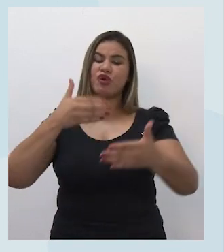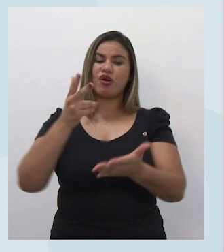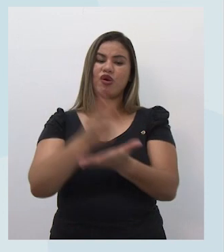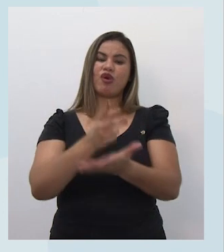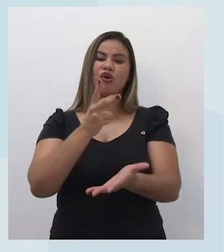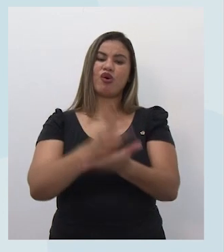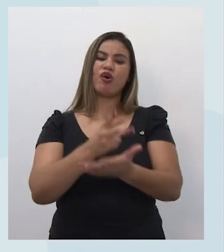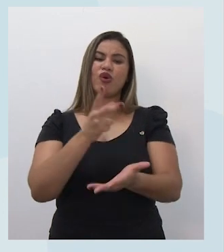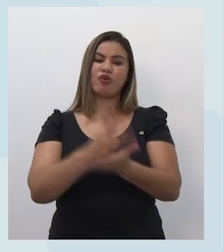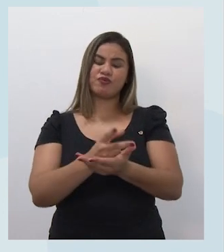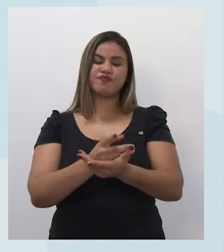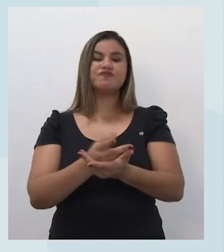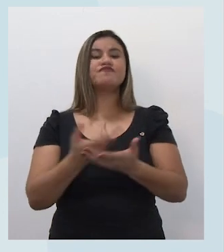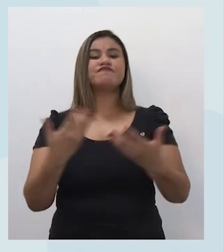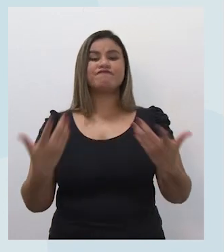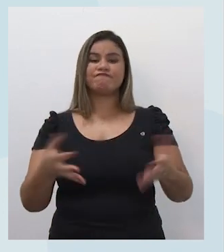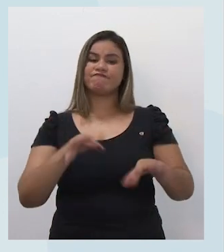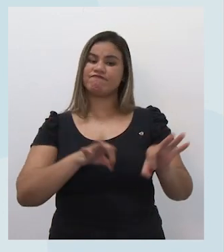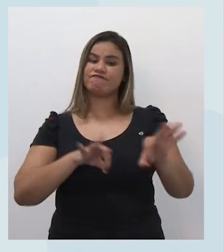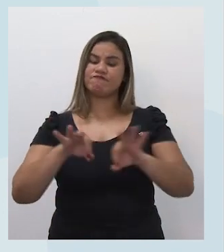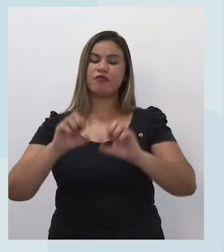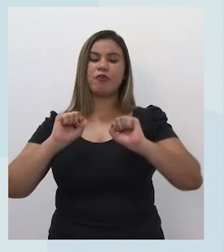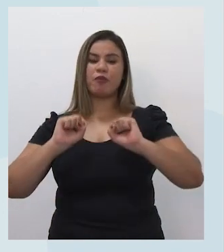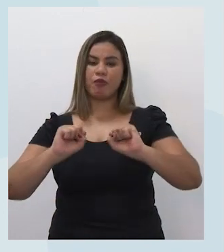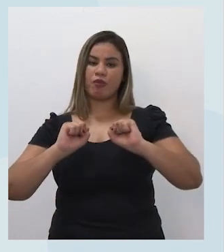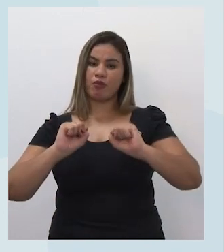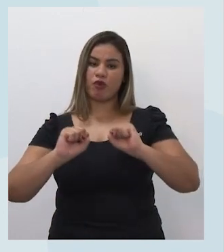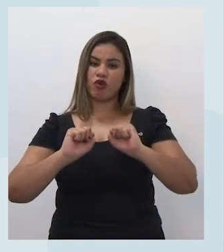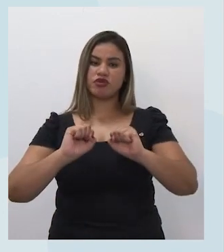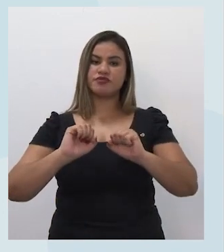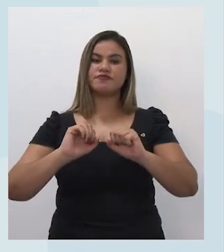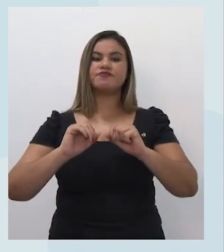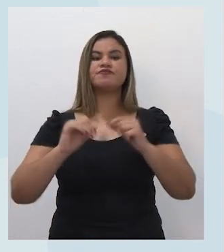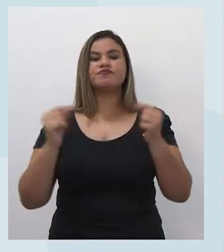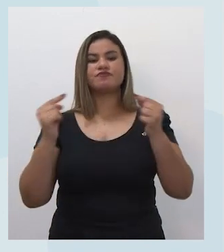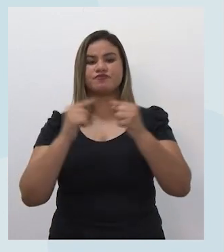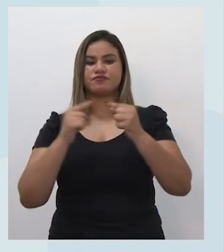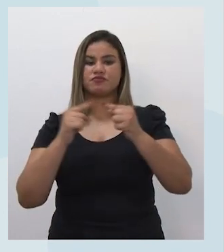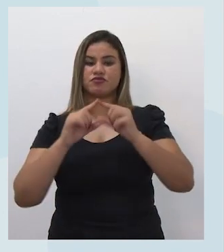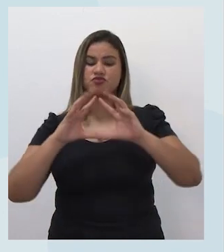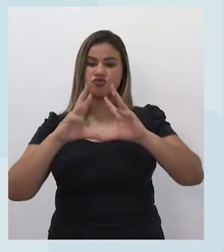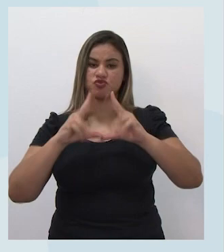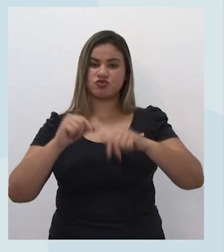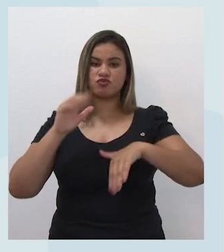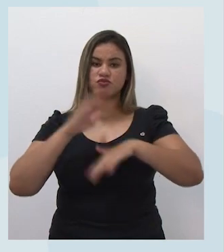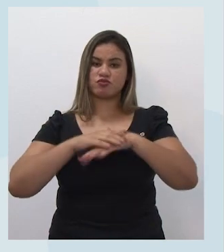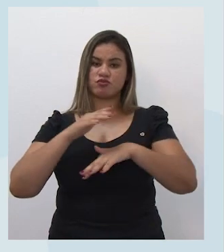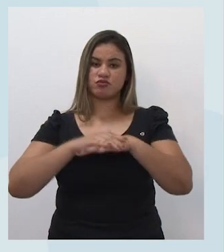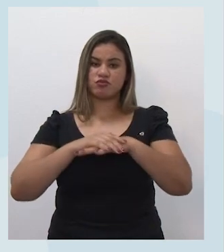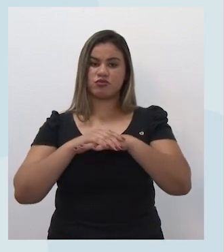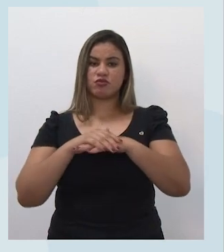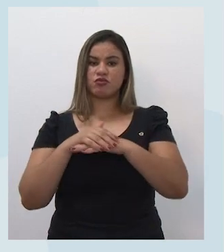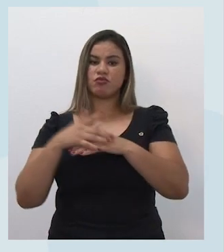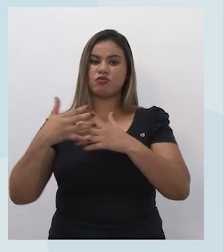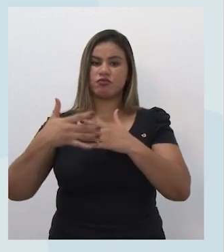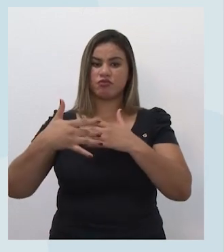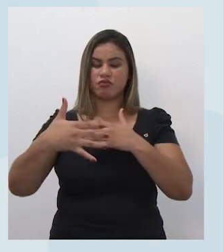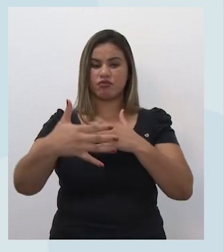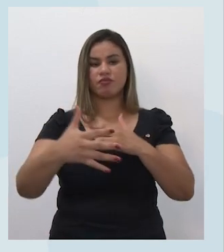contínuo. Então, o projeto pode sim se desdobrar, né, em outras ações na escola ao longo do